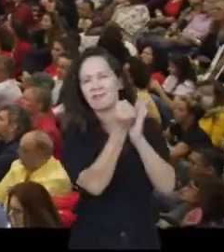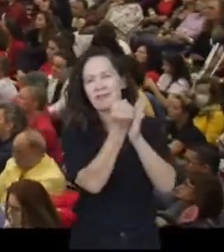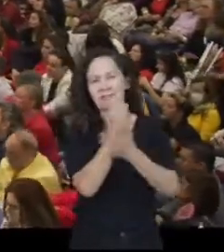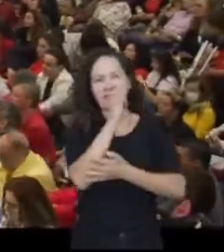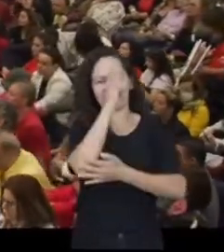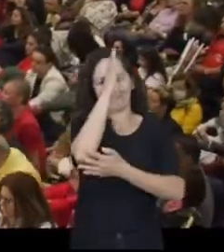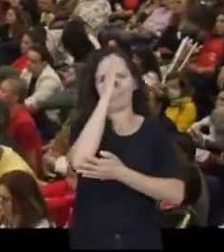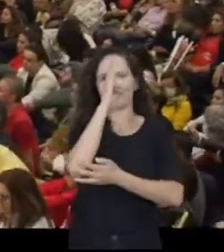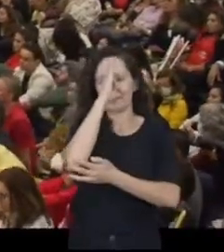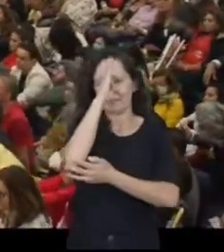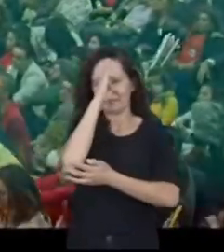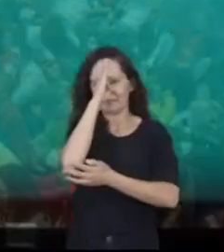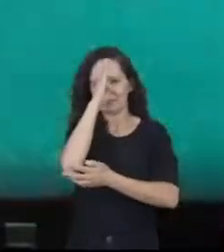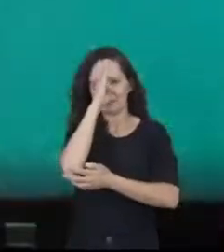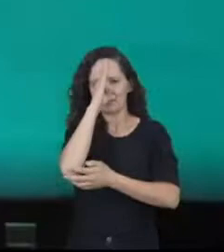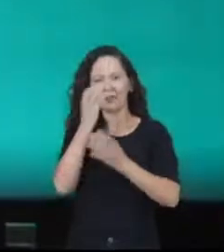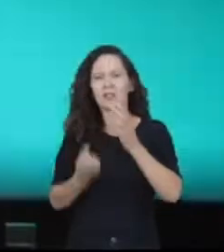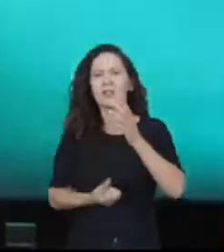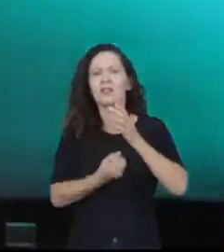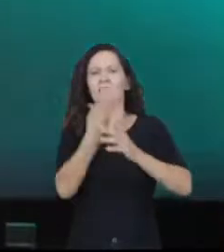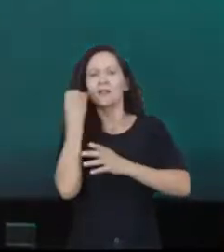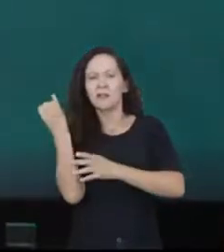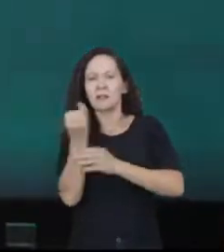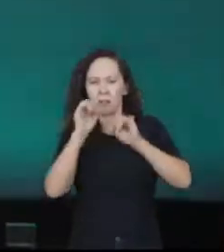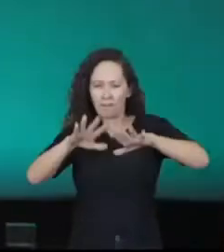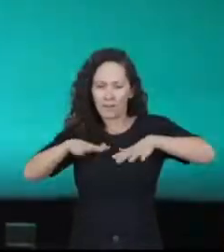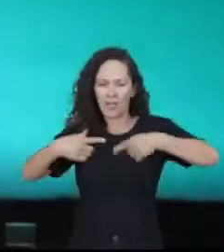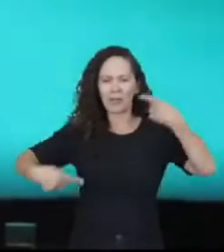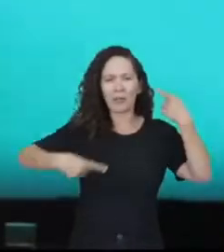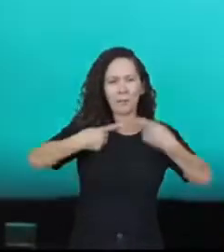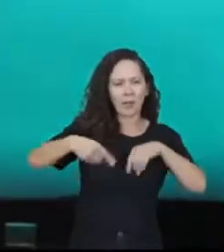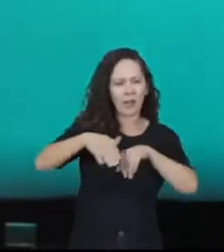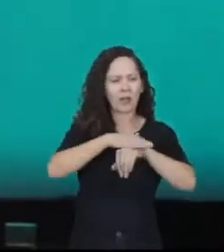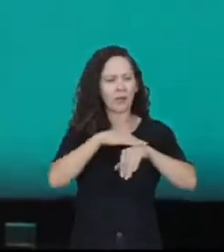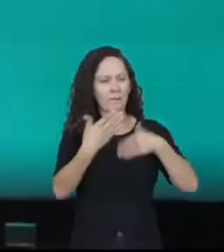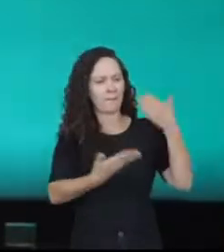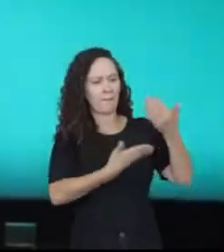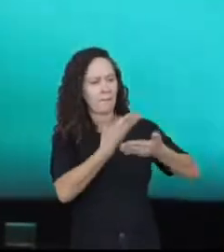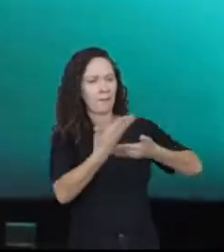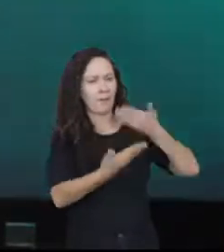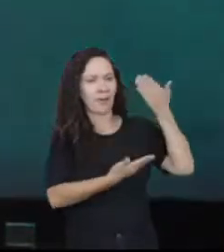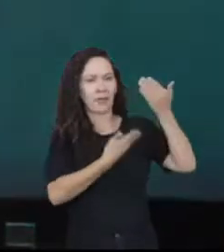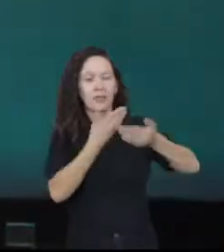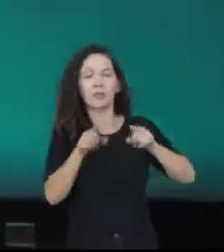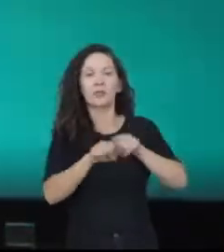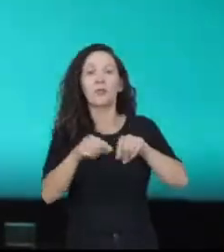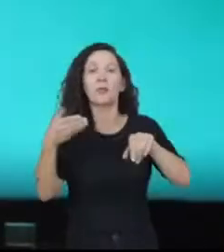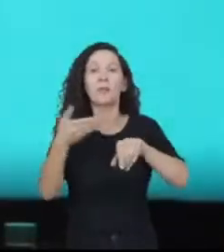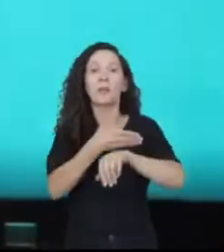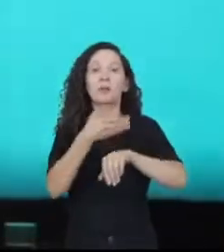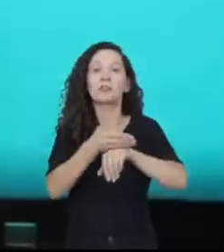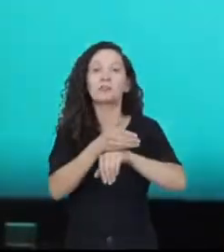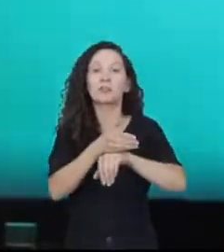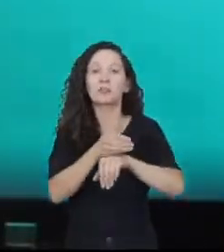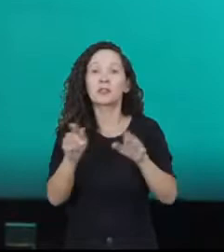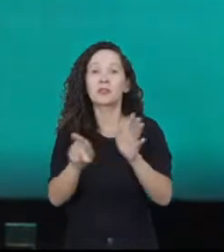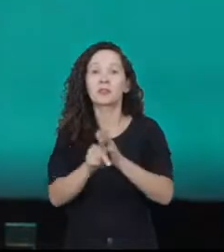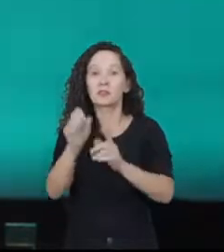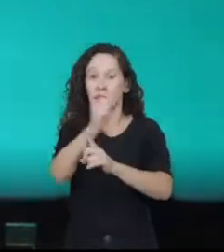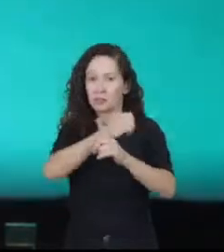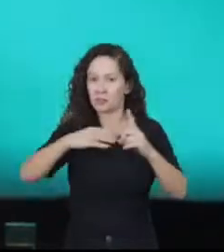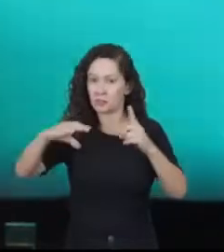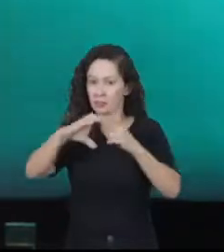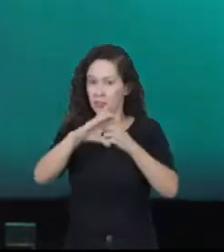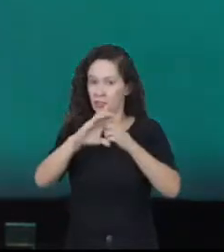Criamos importantes mesas de negociação e conselho de participação da sociedade civil junto a todos